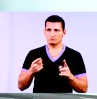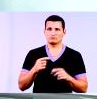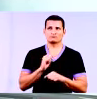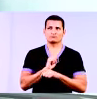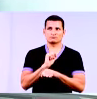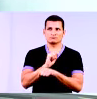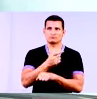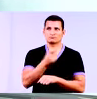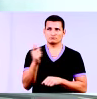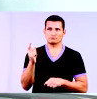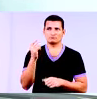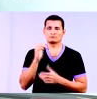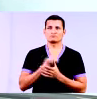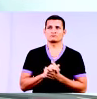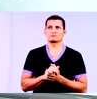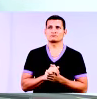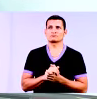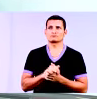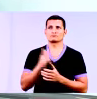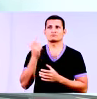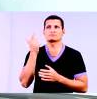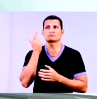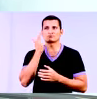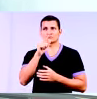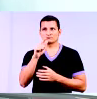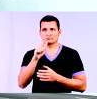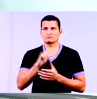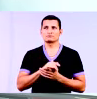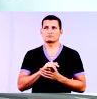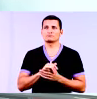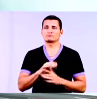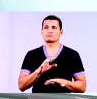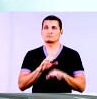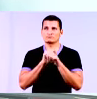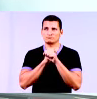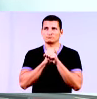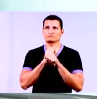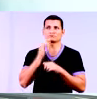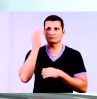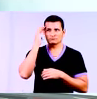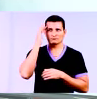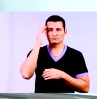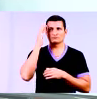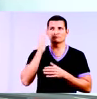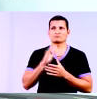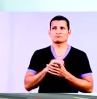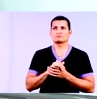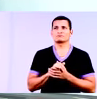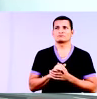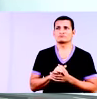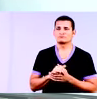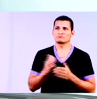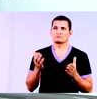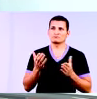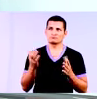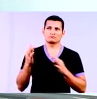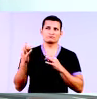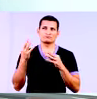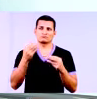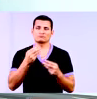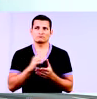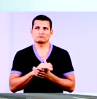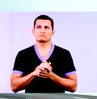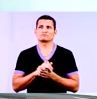coração que vocês tenham conseguido capturar, compreender, entender tudo que a gente tentou passar para vocês nessas 5